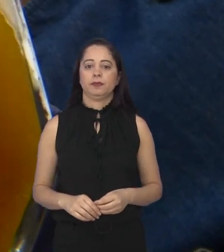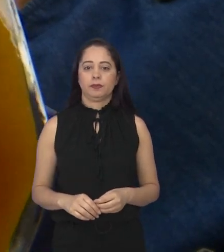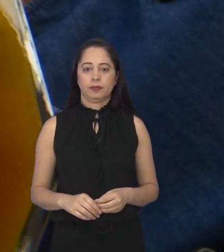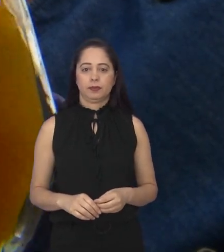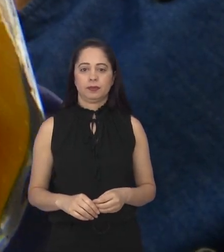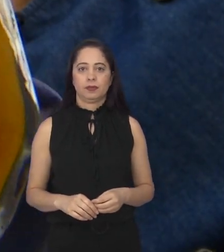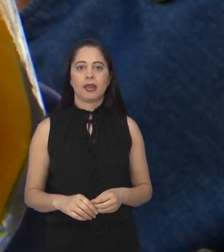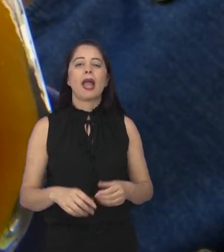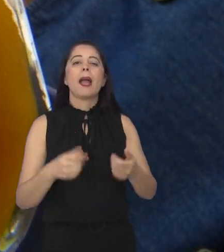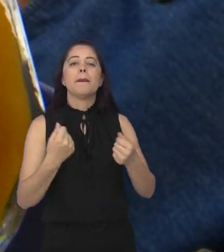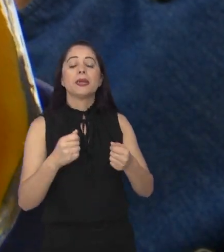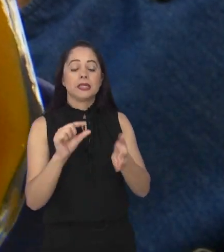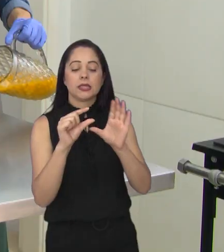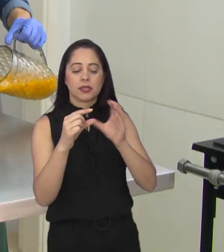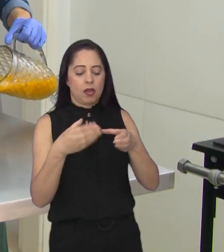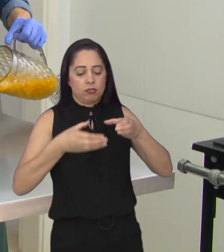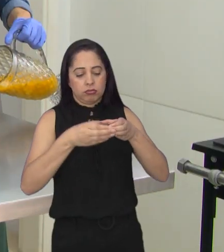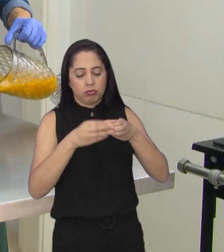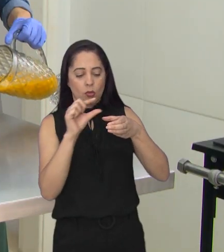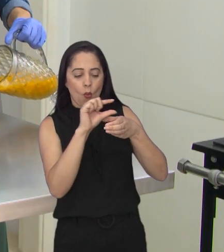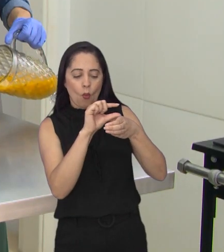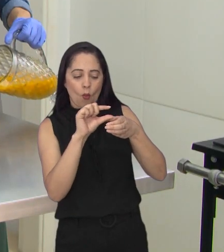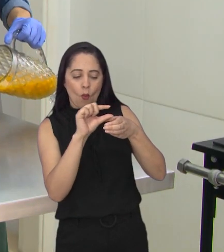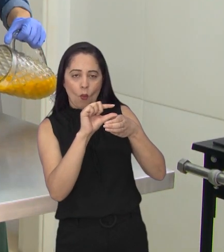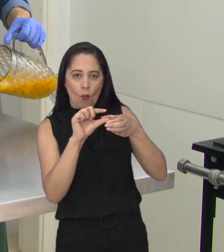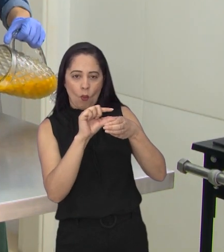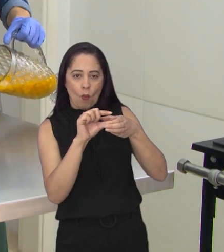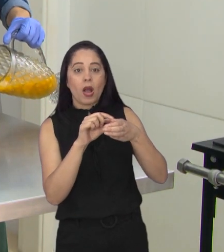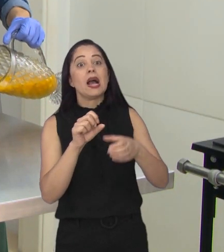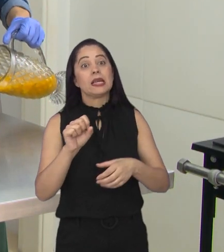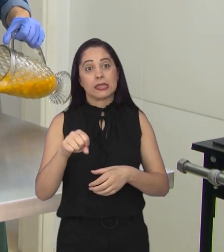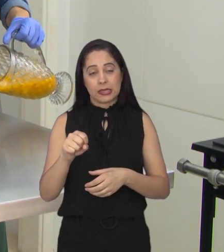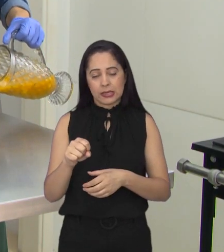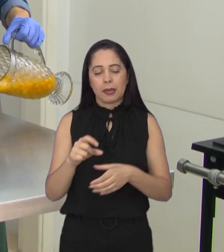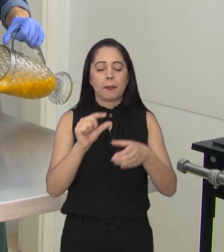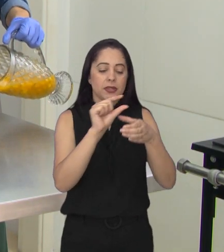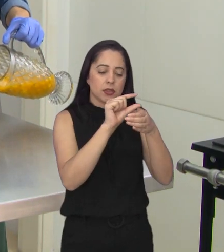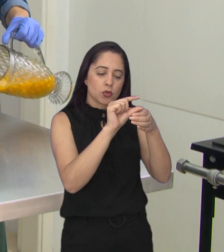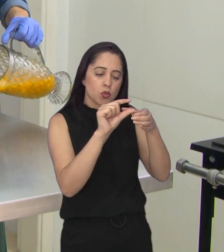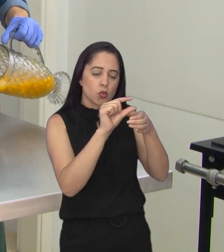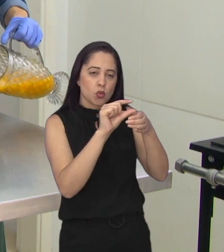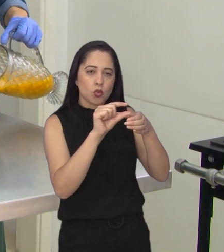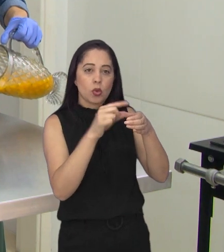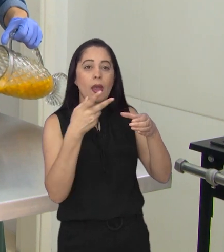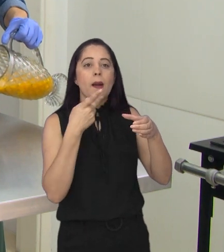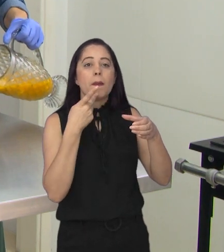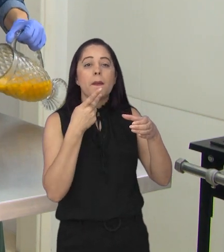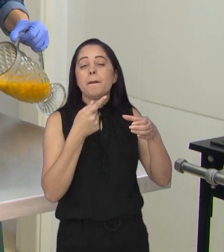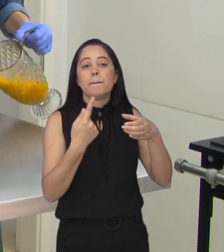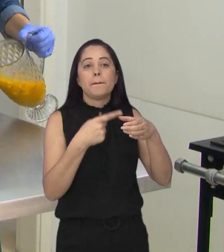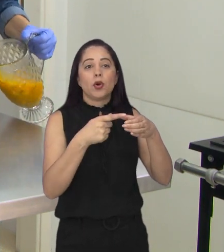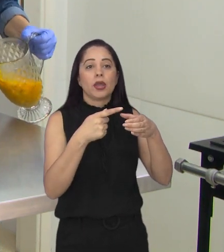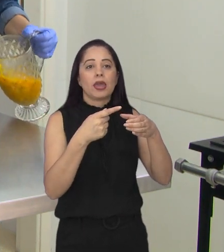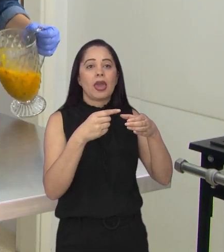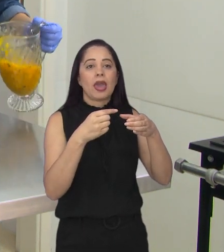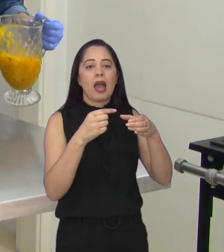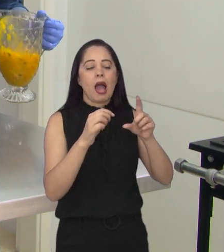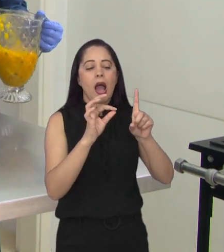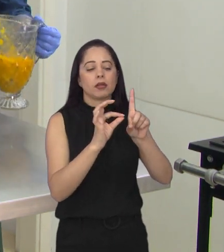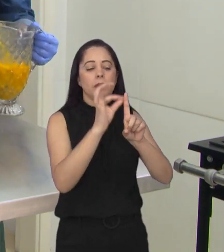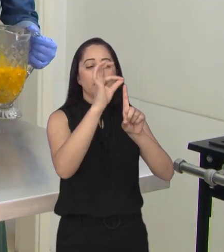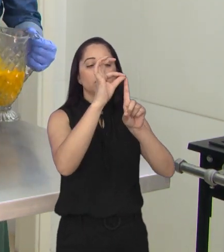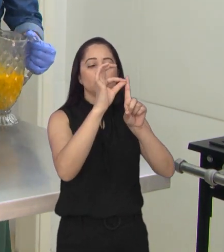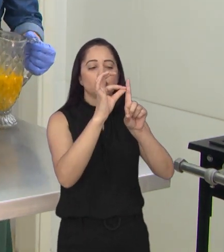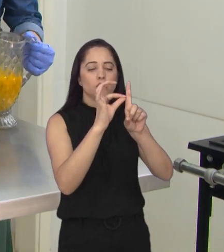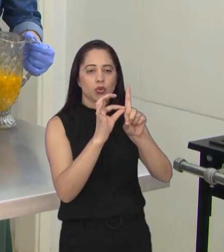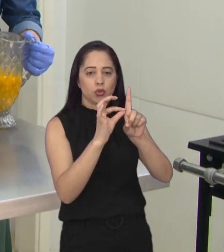tampas também. Tem que ter um respiro, tem que ter um respiro de pelo menos ali 1 centímetro na hora que você for fechar, porque ela vai passar por um processo de troca